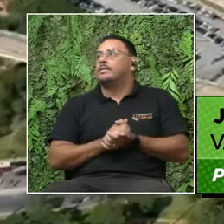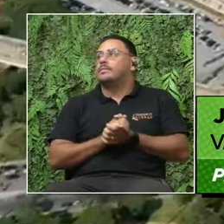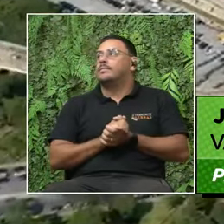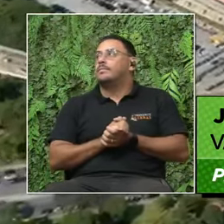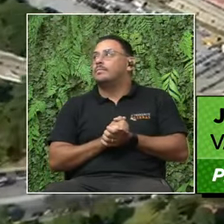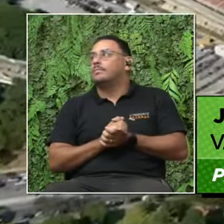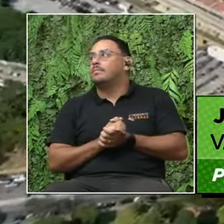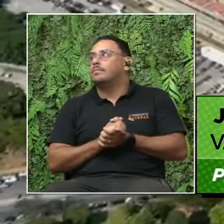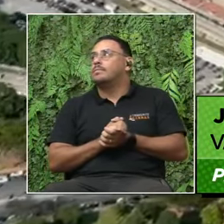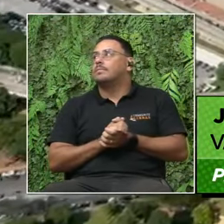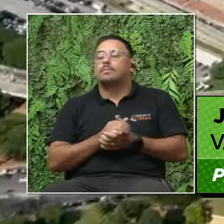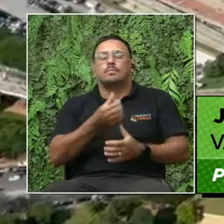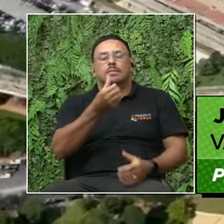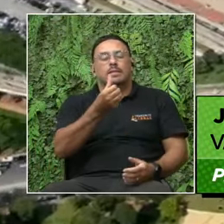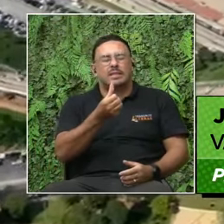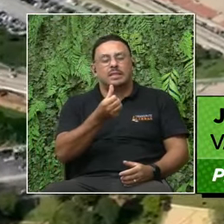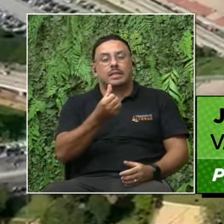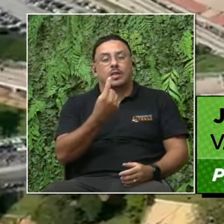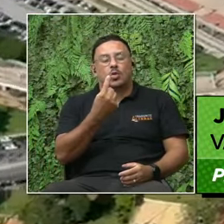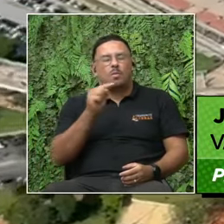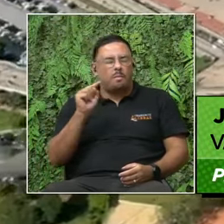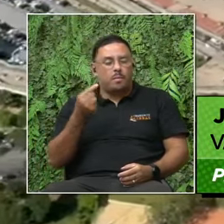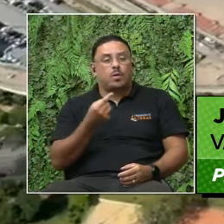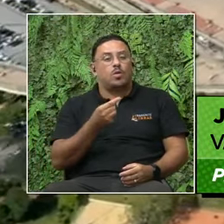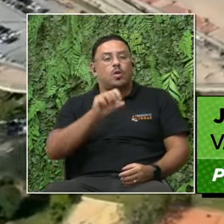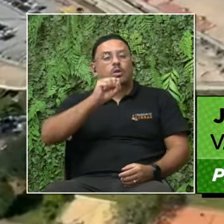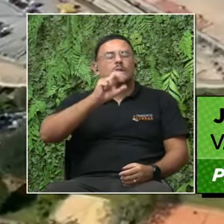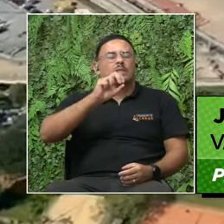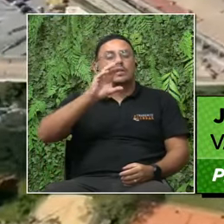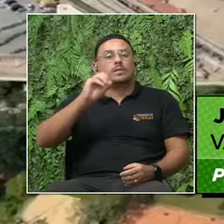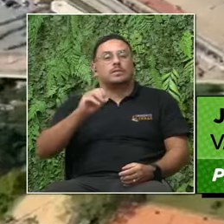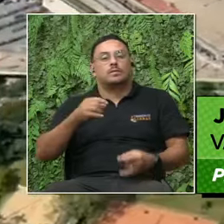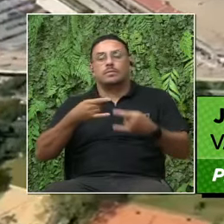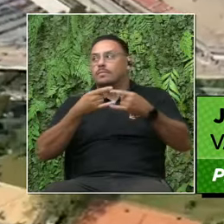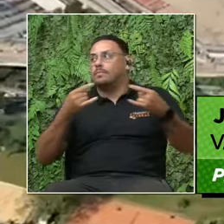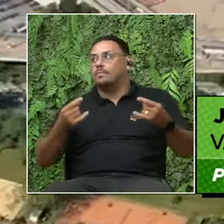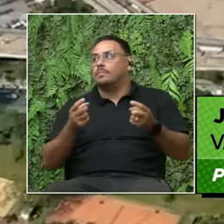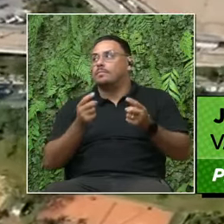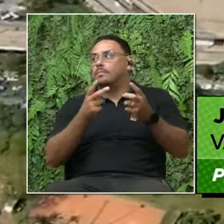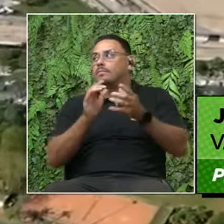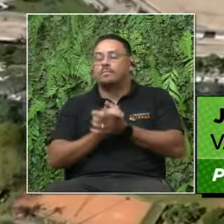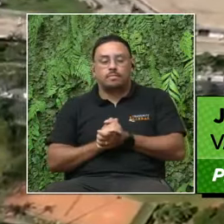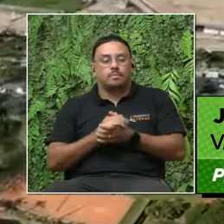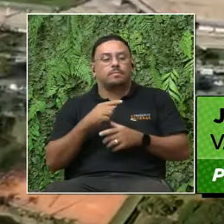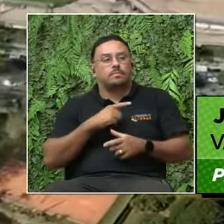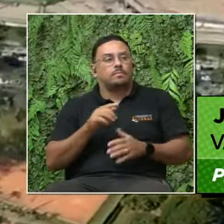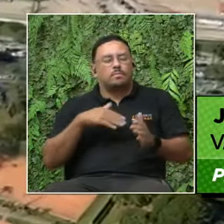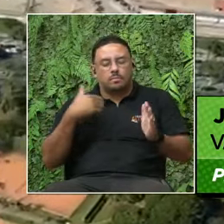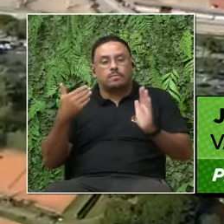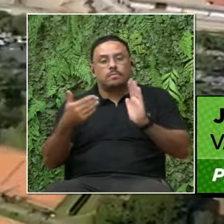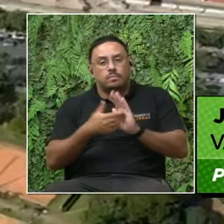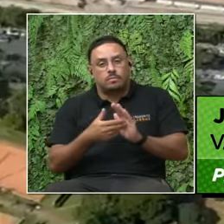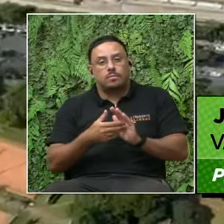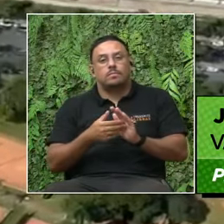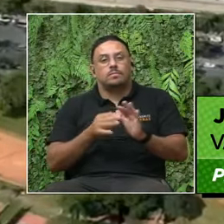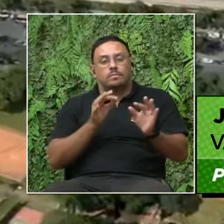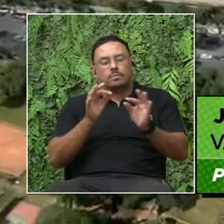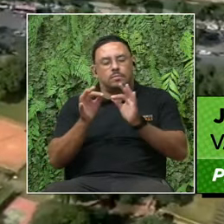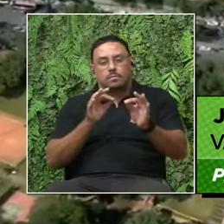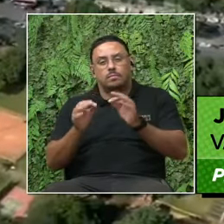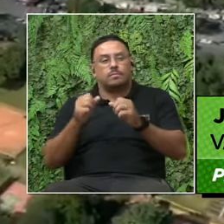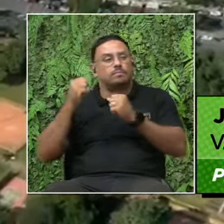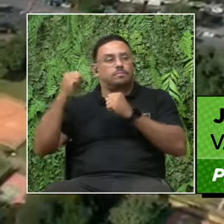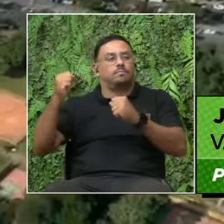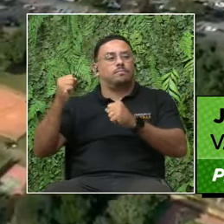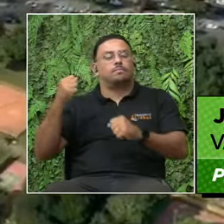mas oos 61.8 ingressos colocados à venda todos eles comercializados aí pela torcida do